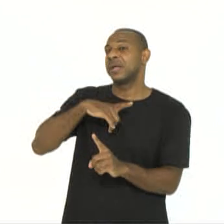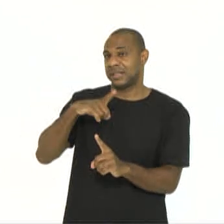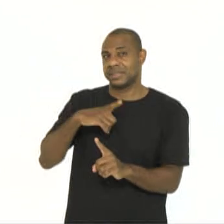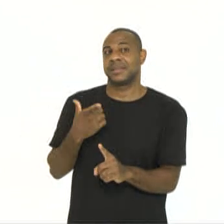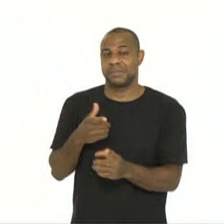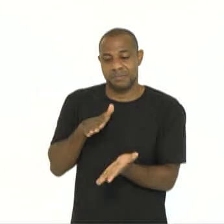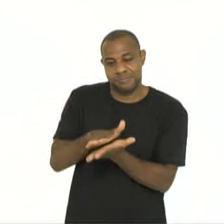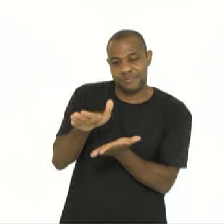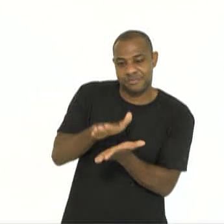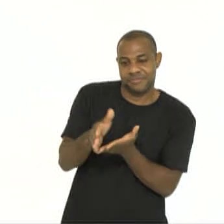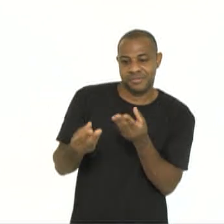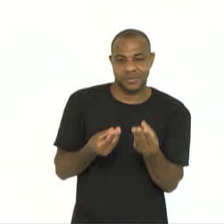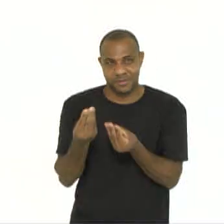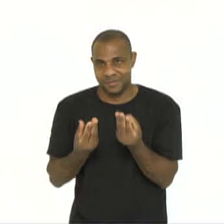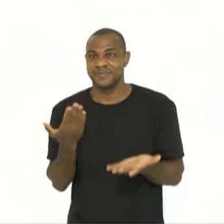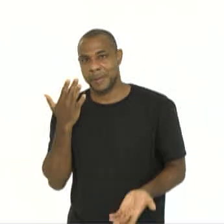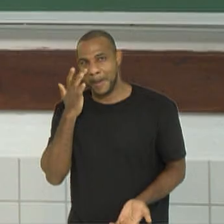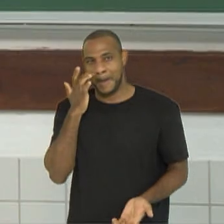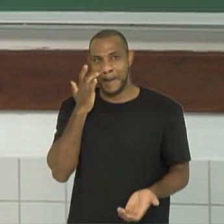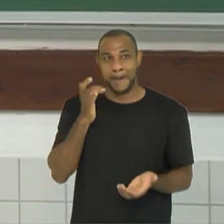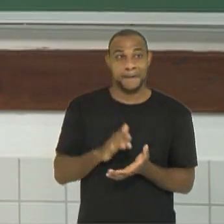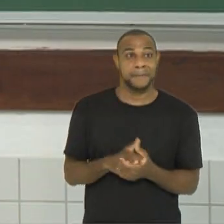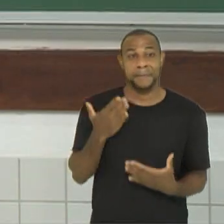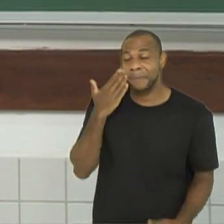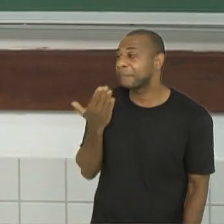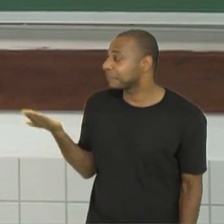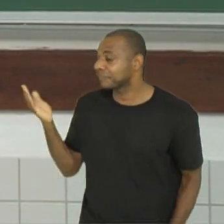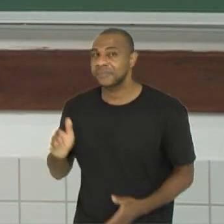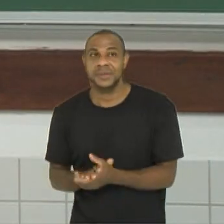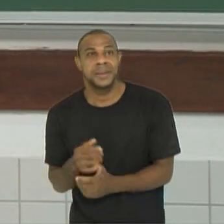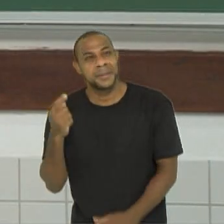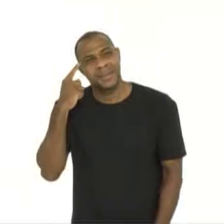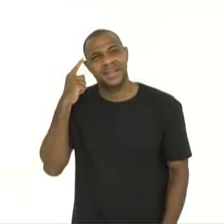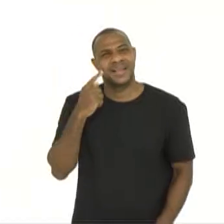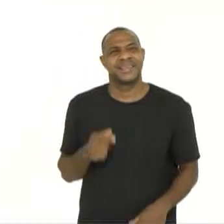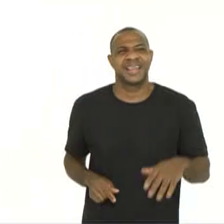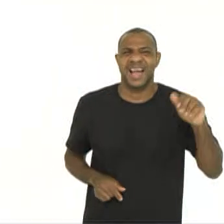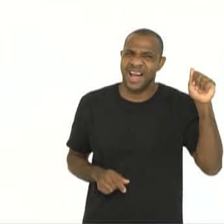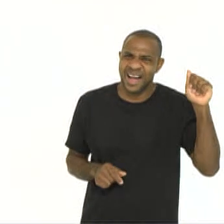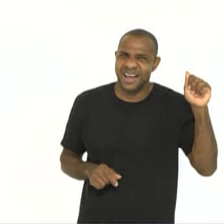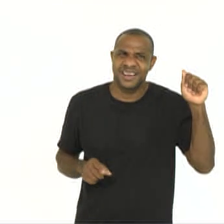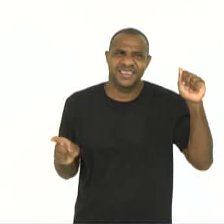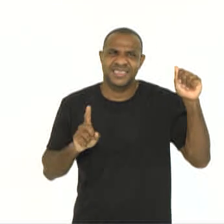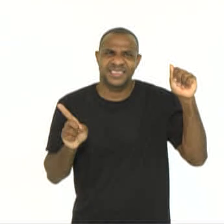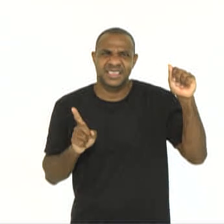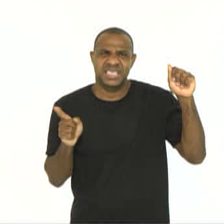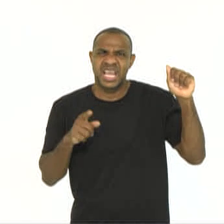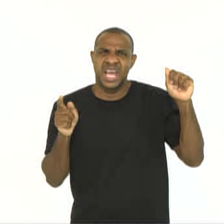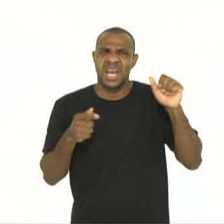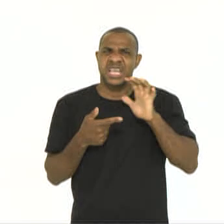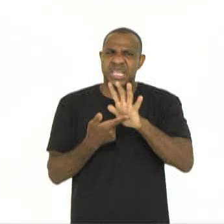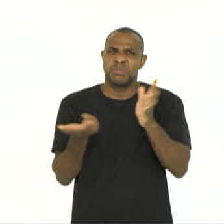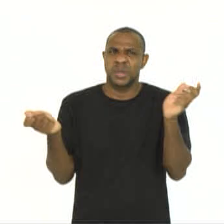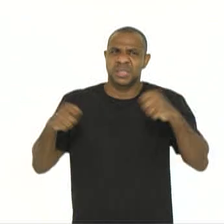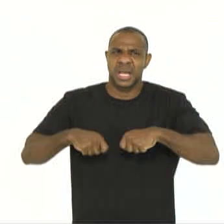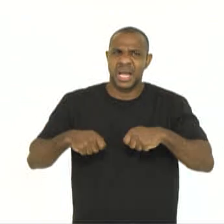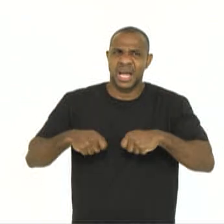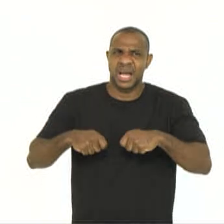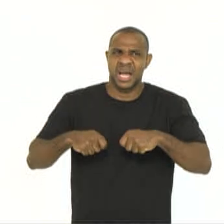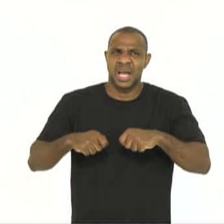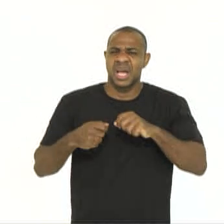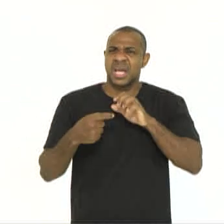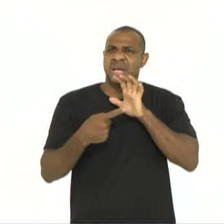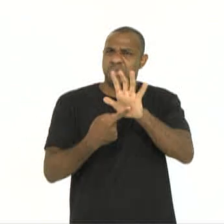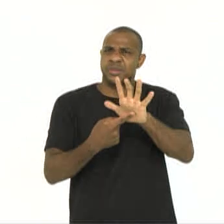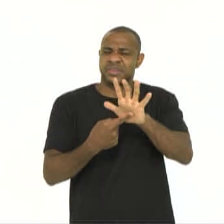para o consumo do público, tá? E aí, por exemplo, a gente pode pensar a letra A, né? O artista queria mostrar que era possível produzir imagens de qualquer jeito de